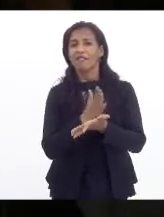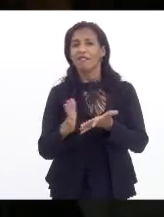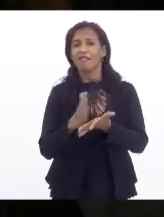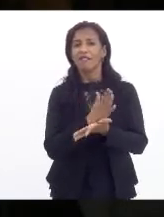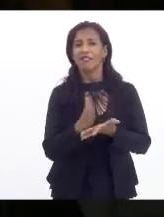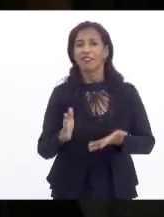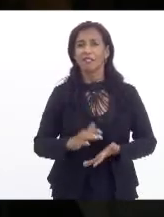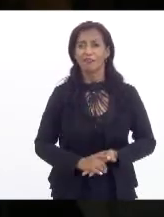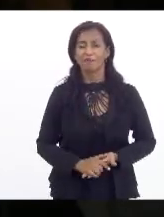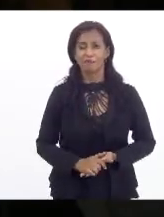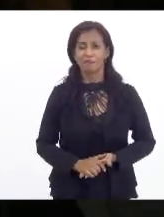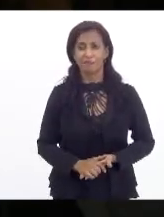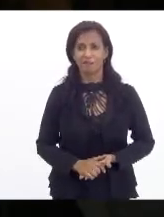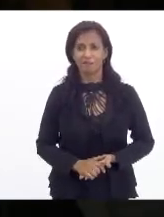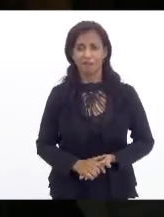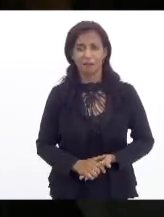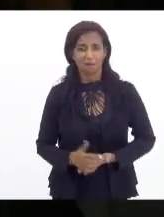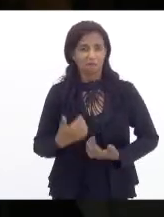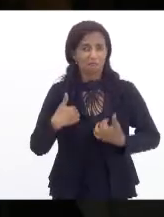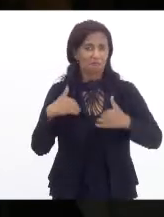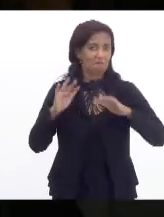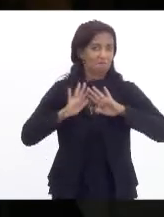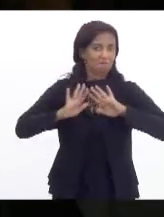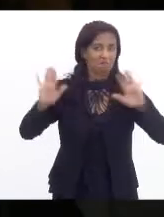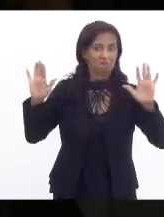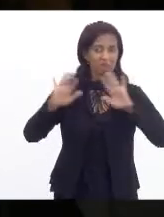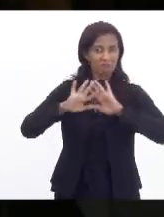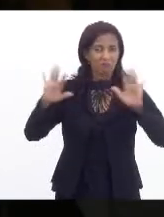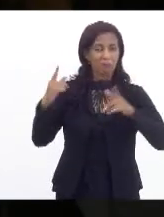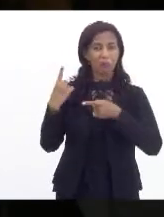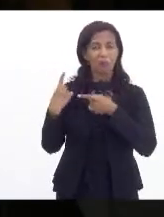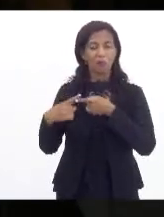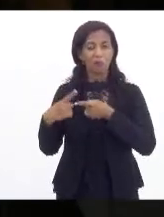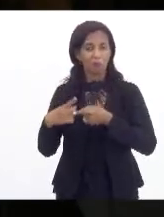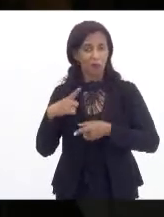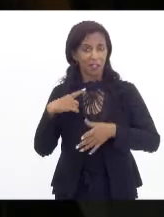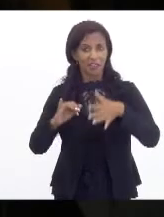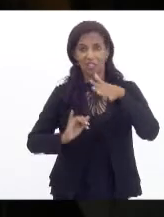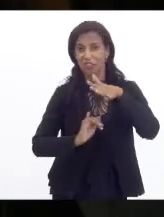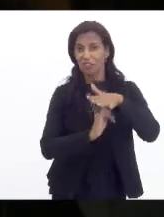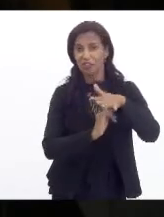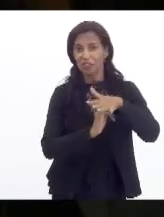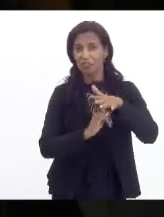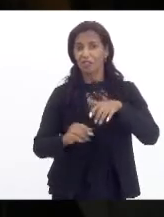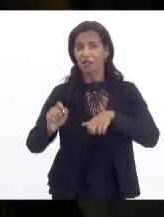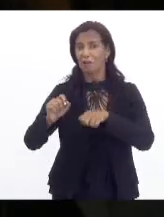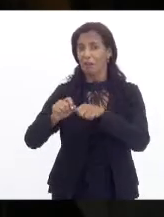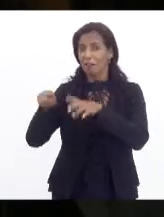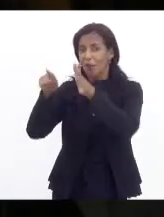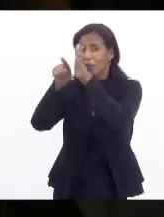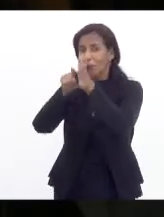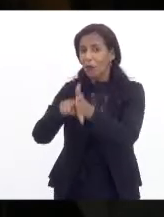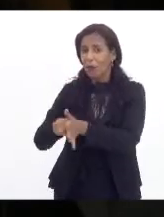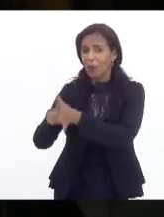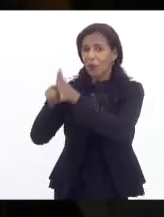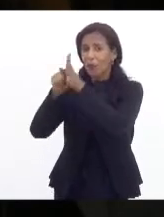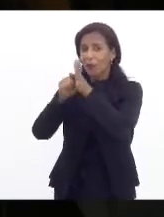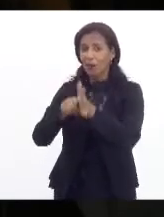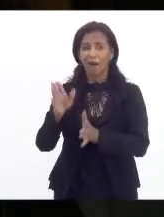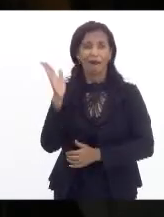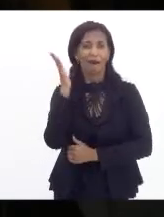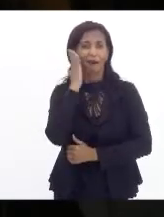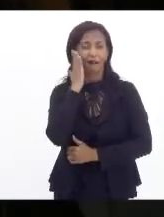que eu não sei quem, e nem me compete saber, porque tem instituições para fazer essa pesquisa, que